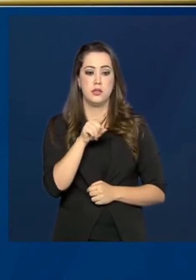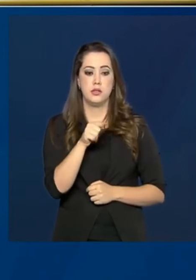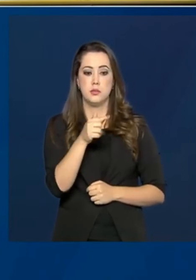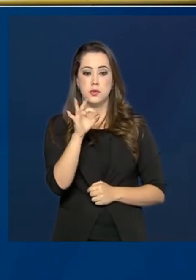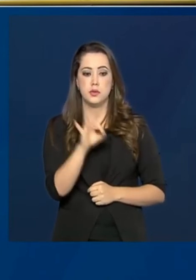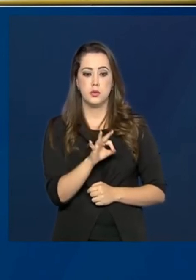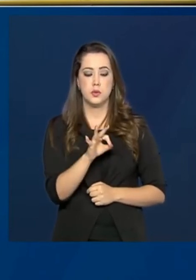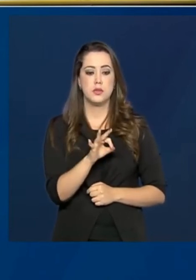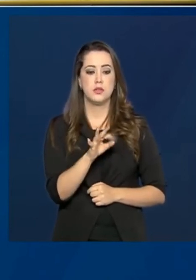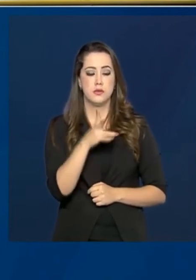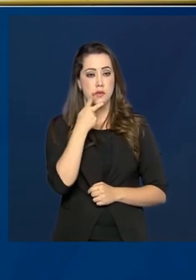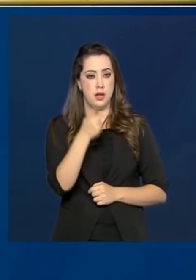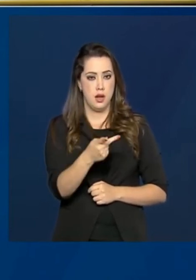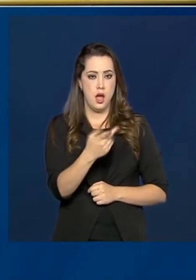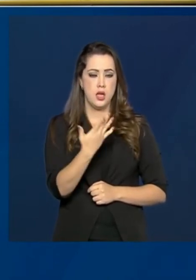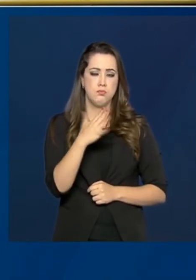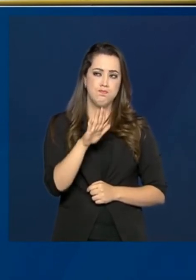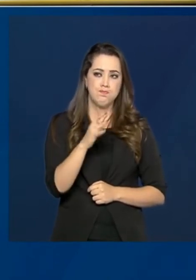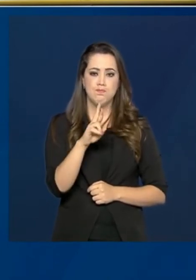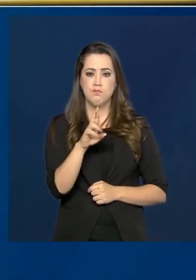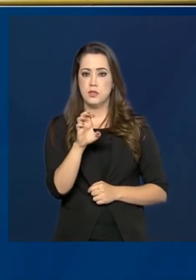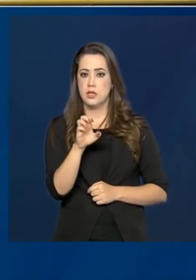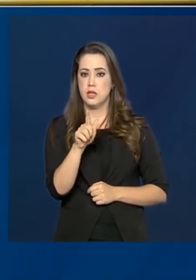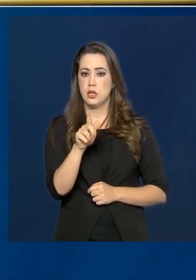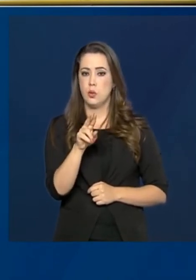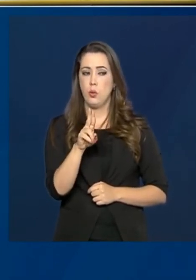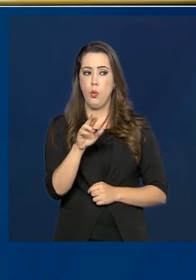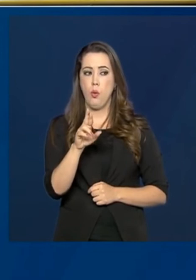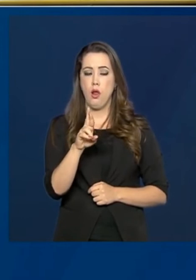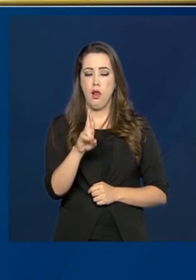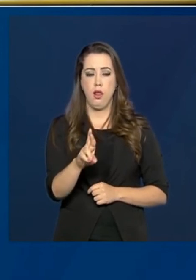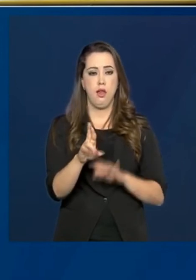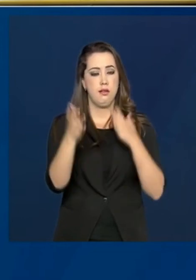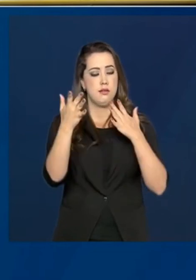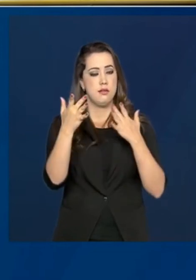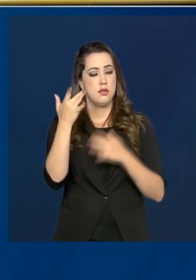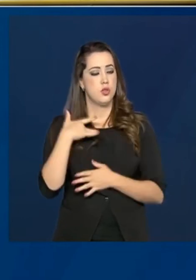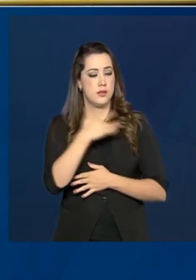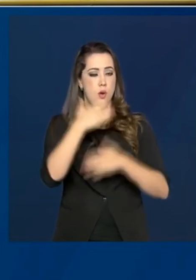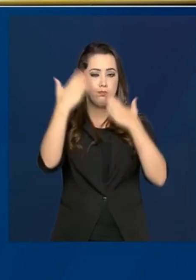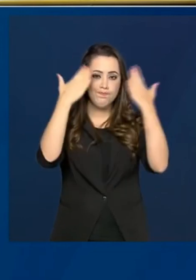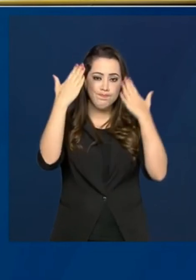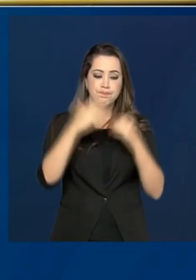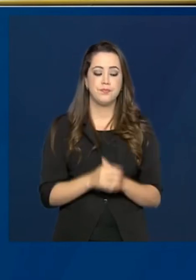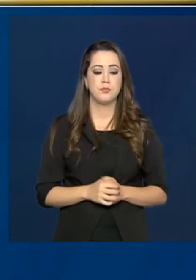45,7% dos participantes declaram nível regular nesse aspecto de saúde psicológica, isso também começa a nos